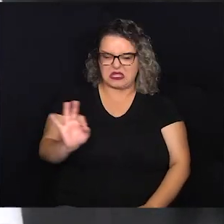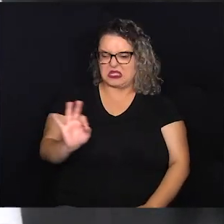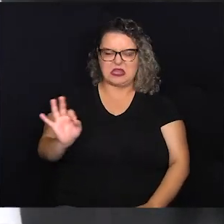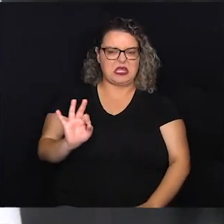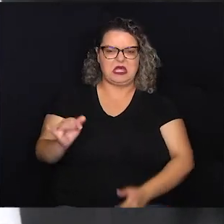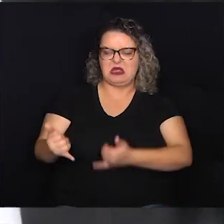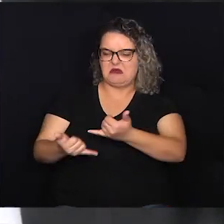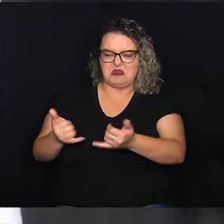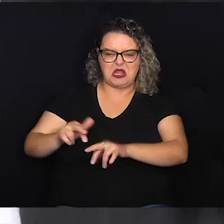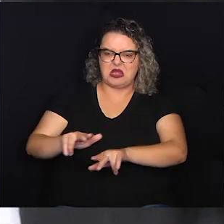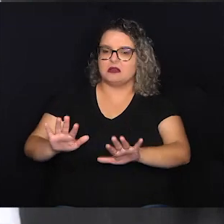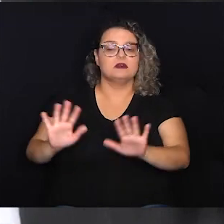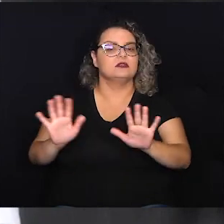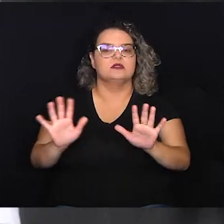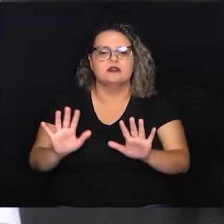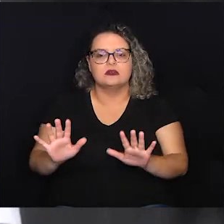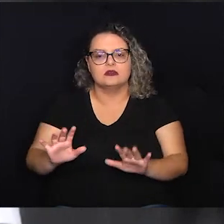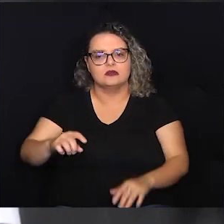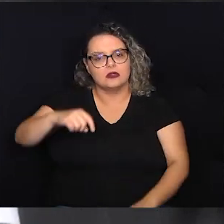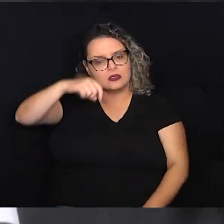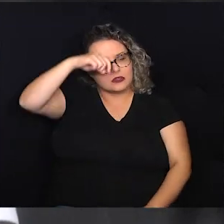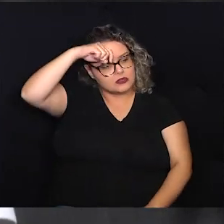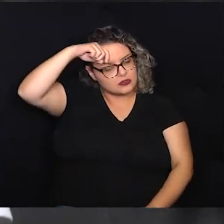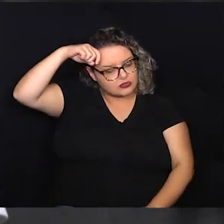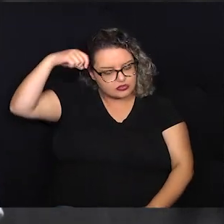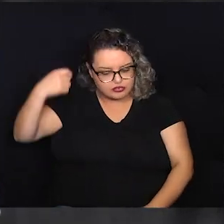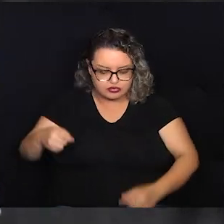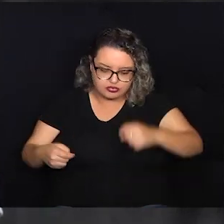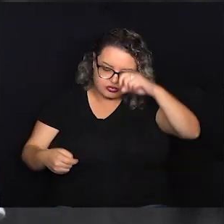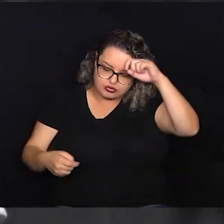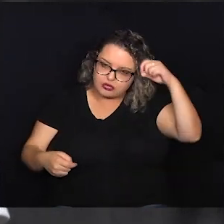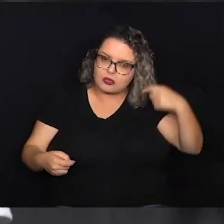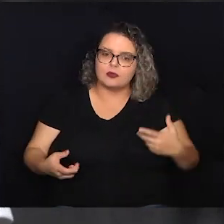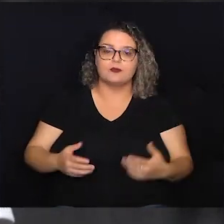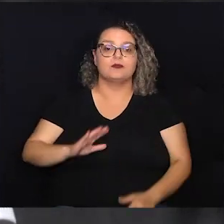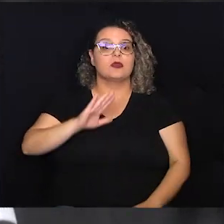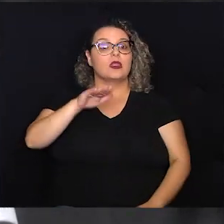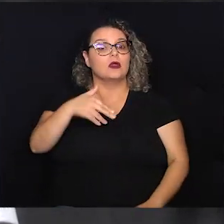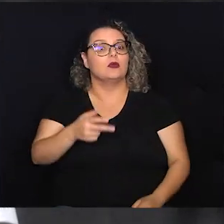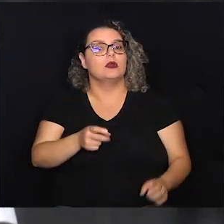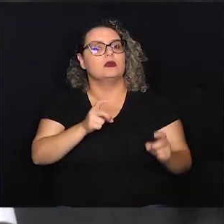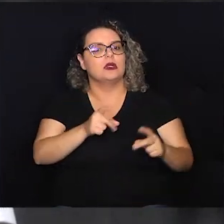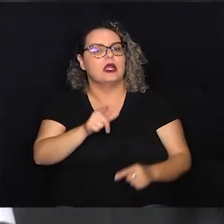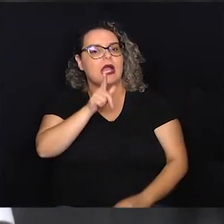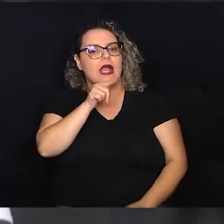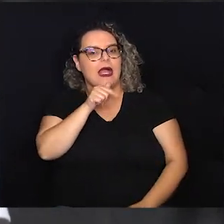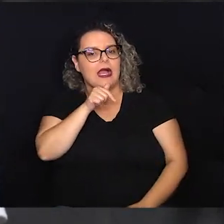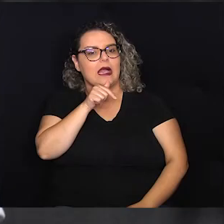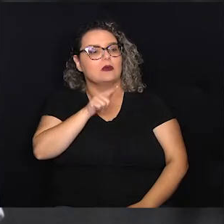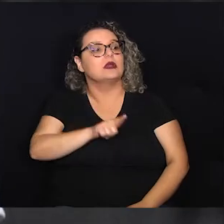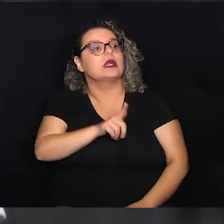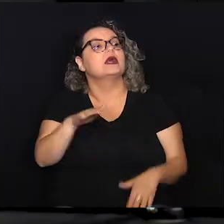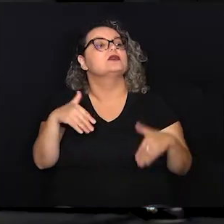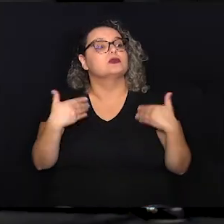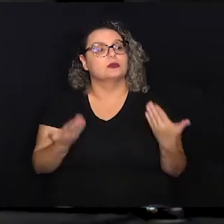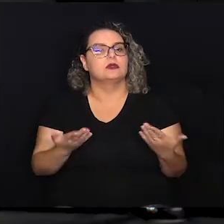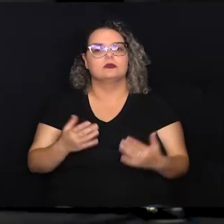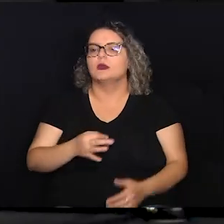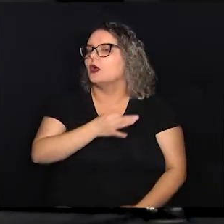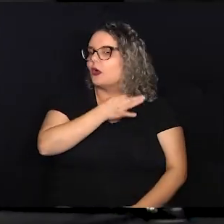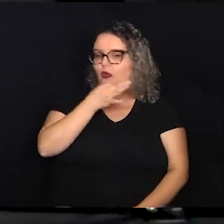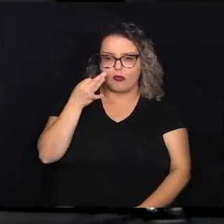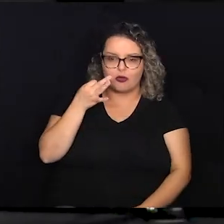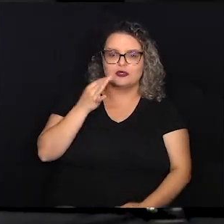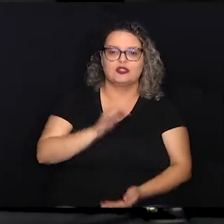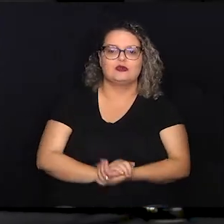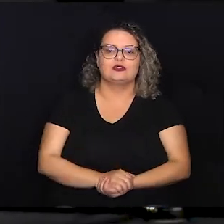jogo nada, nada, nada. Tudo que vier tem que vir do suor do meu rosto. E quando você passou, então, a